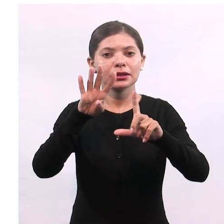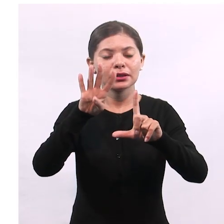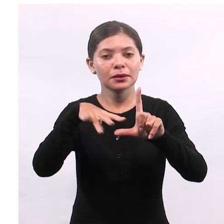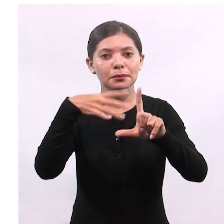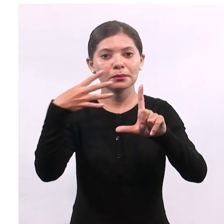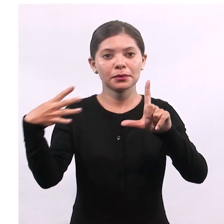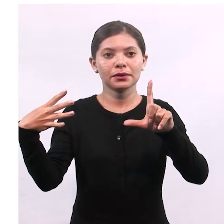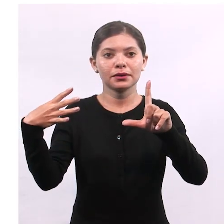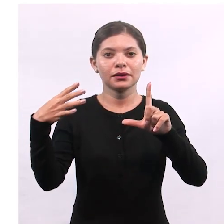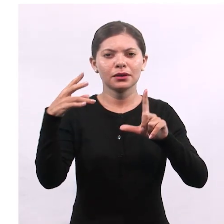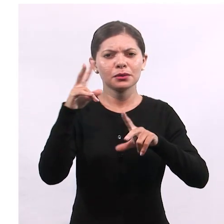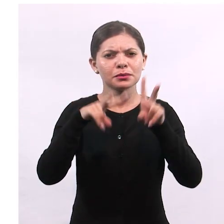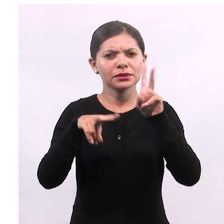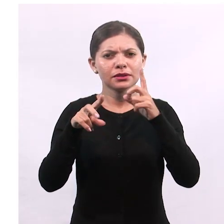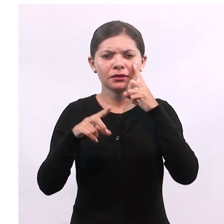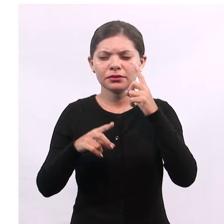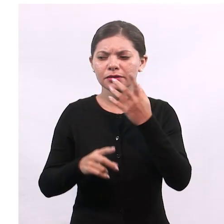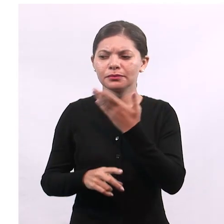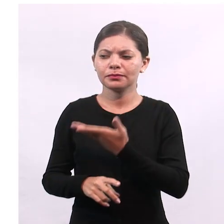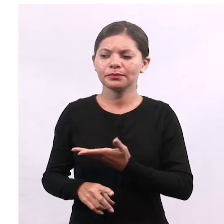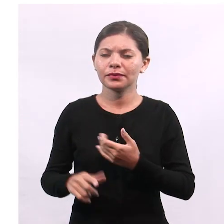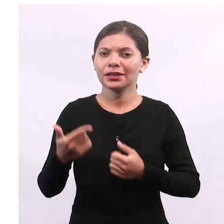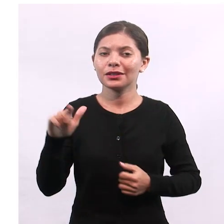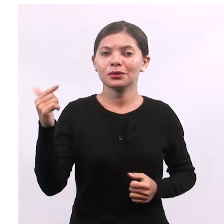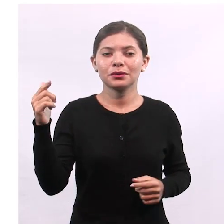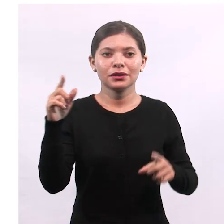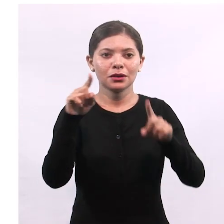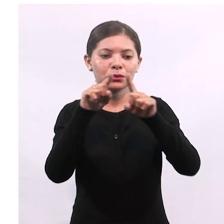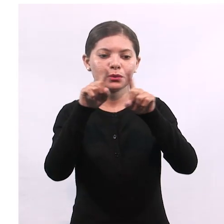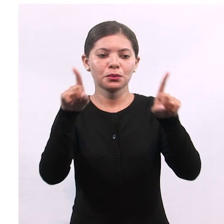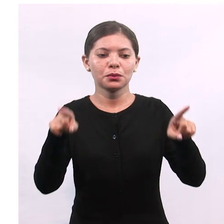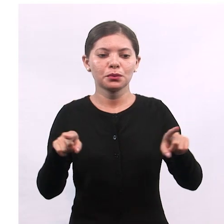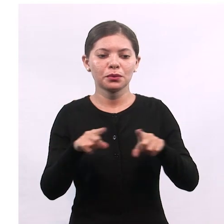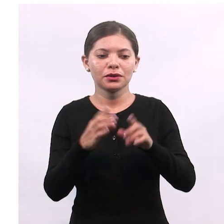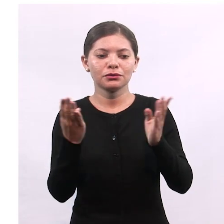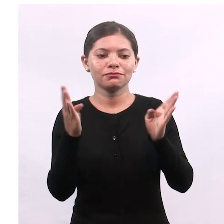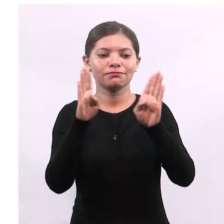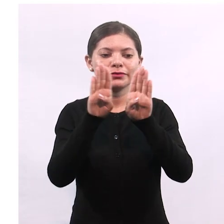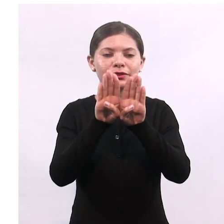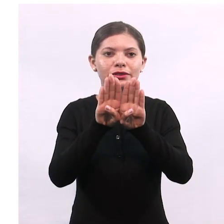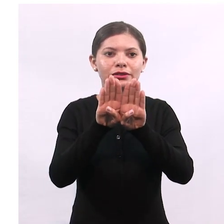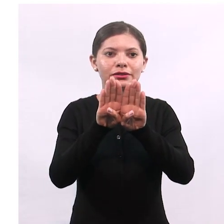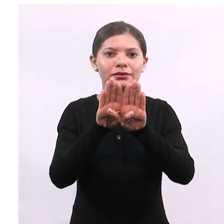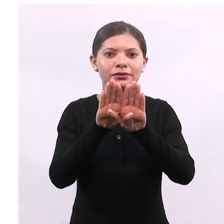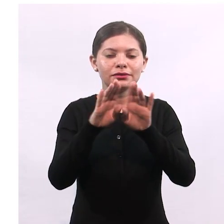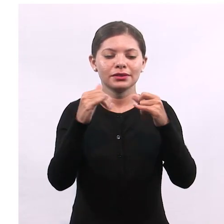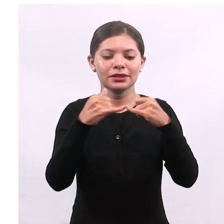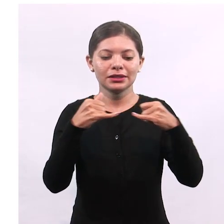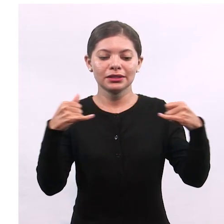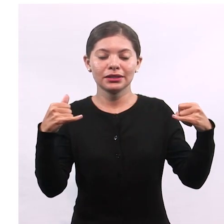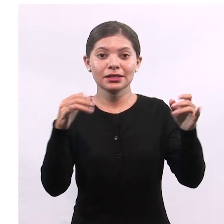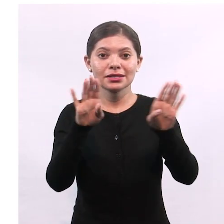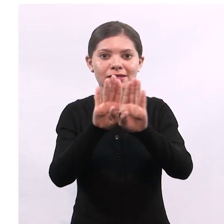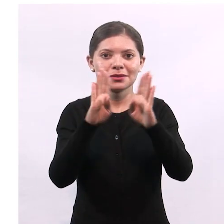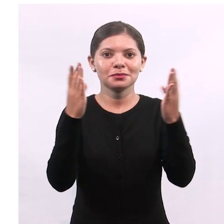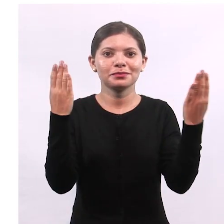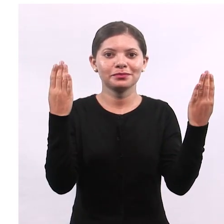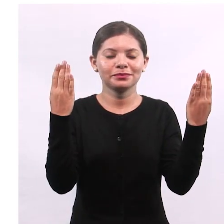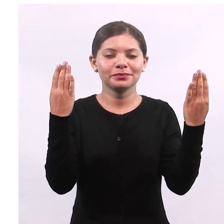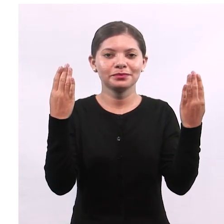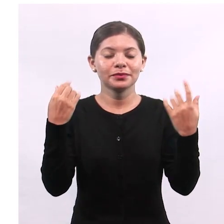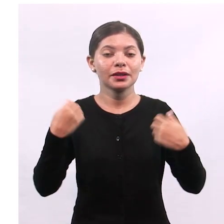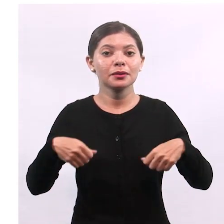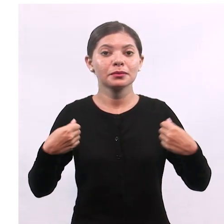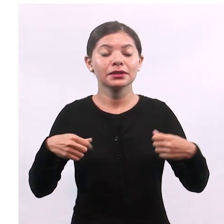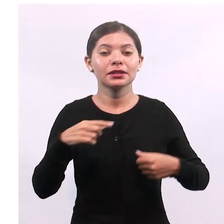um quadro fechado a tabela geralmente a gente utiliza linhas abertas eu preciso ter título